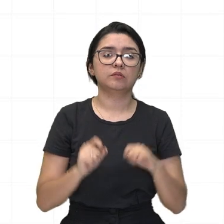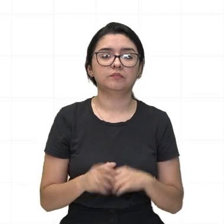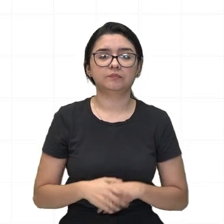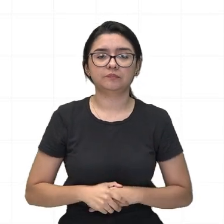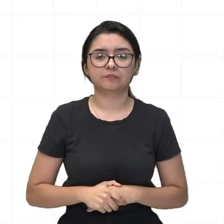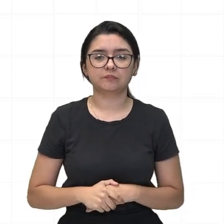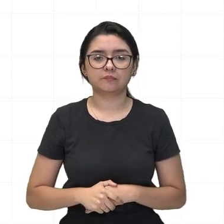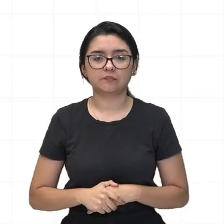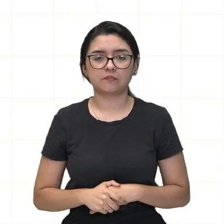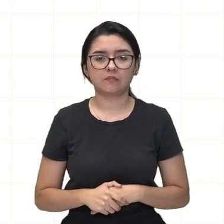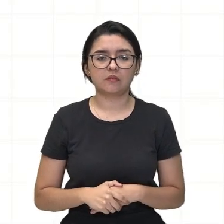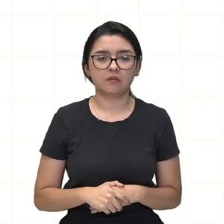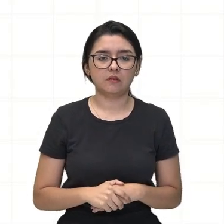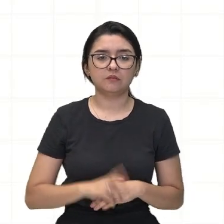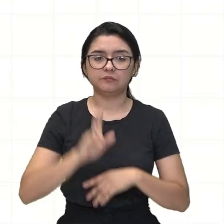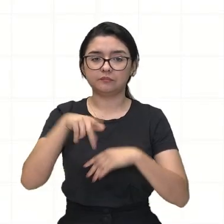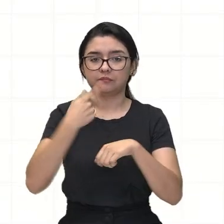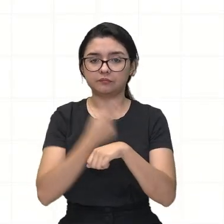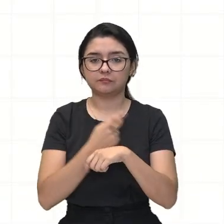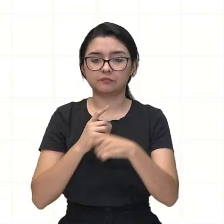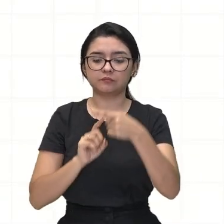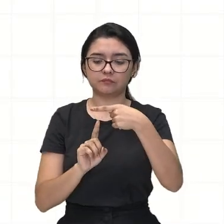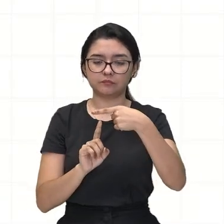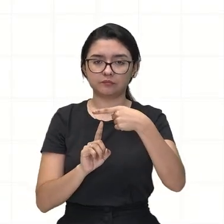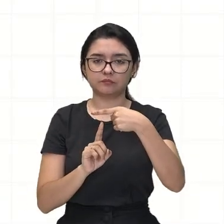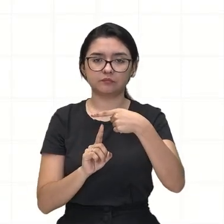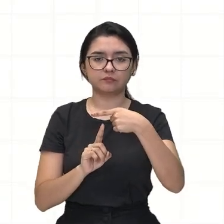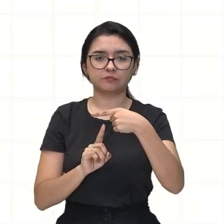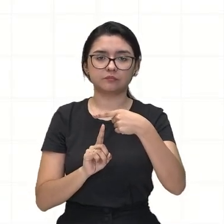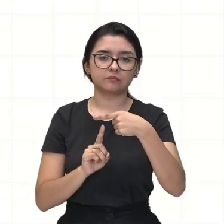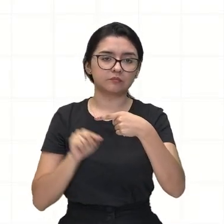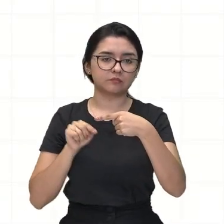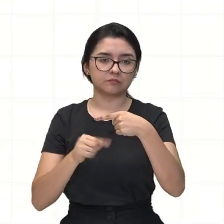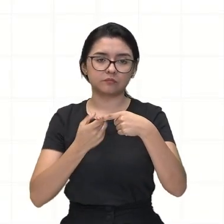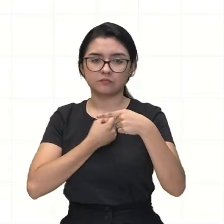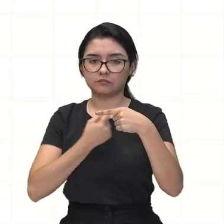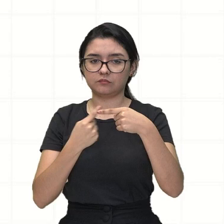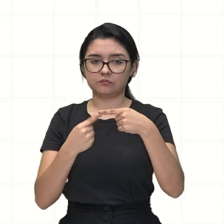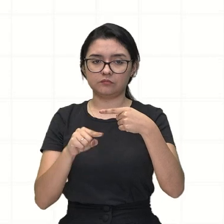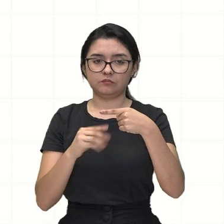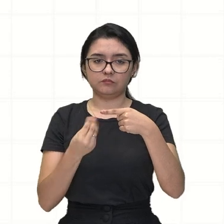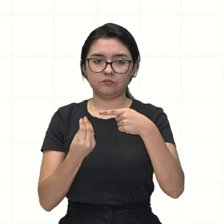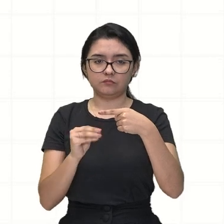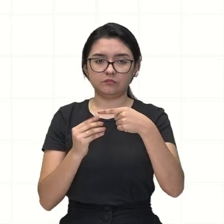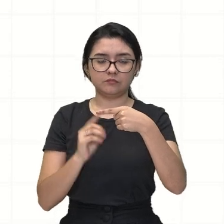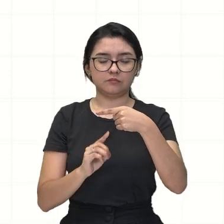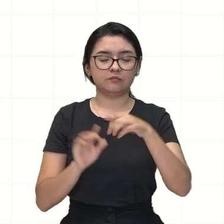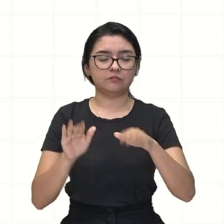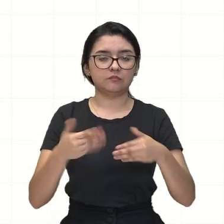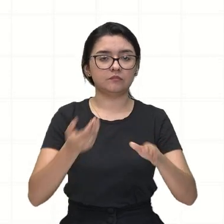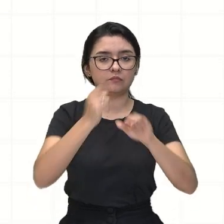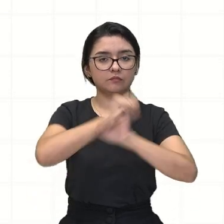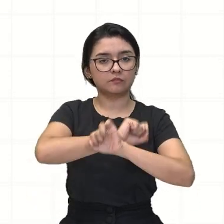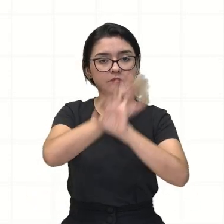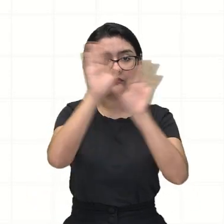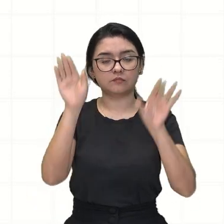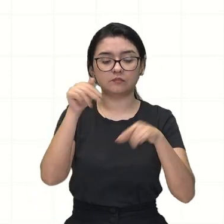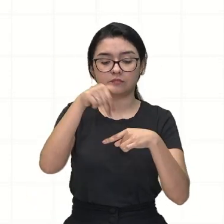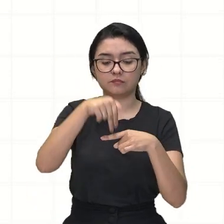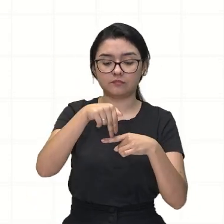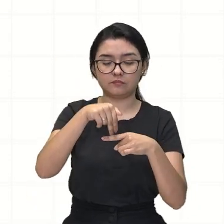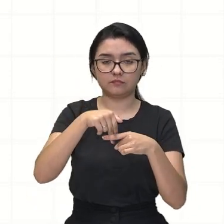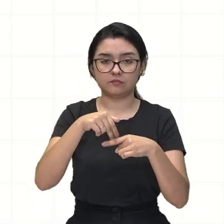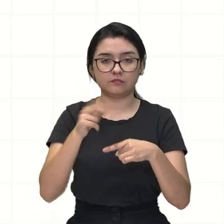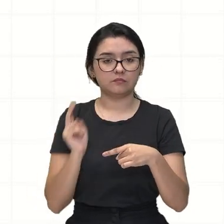o numerador e depois o denominador, tá bom? E aí tem que ficar claro para você que em uma fração, o numerador é o que